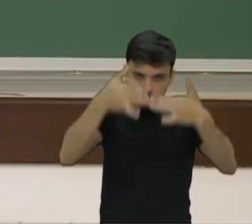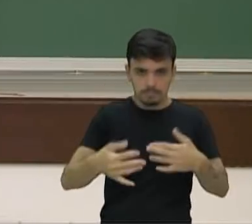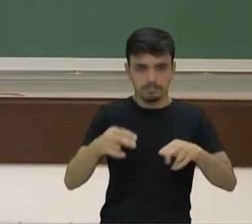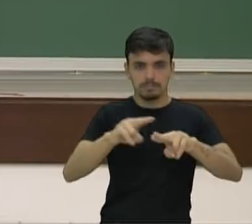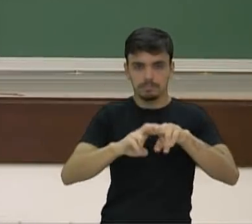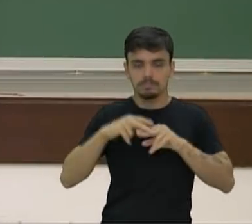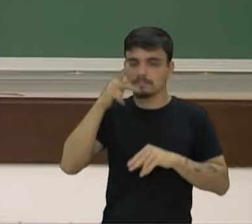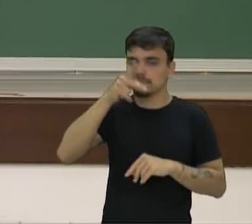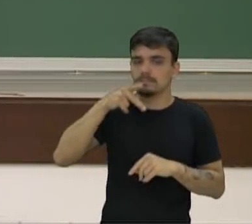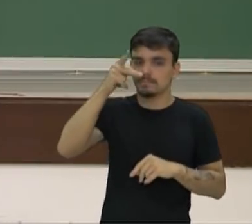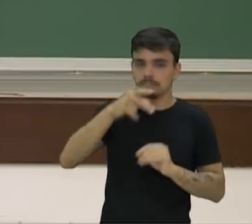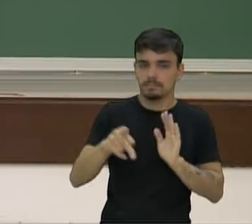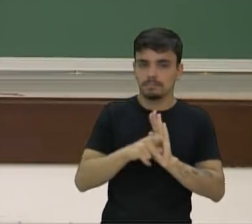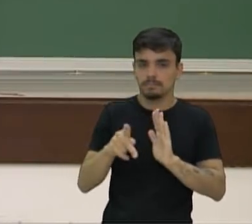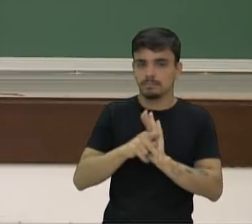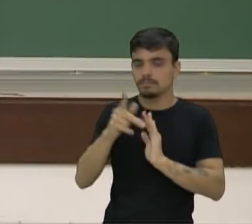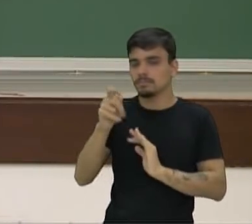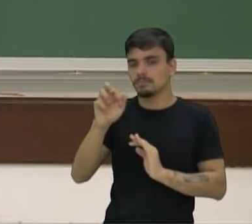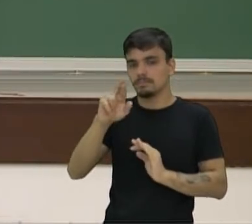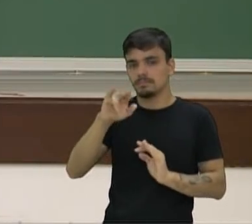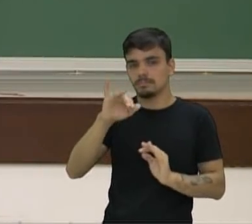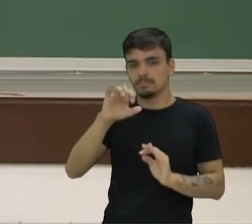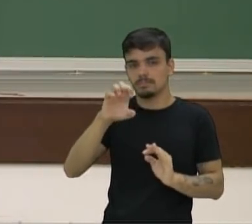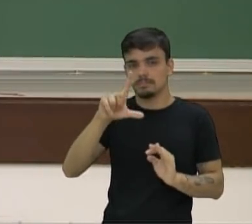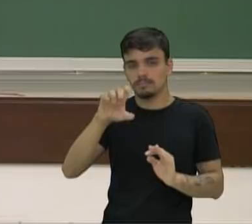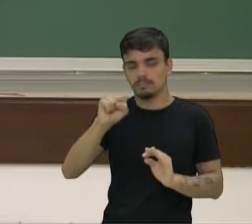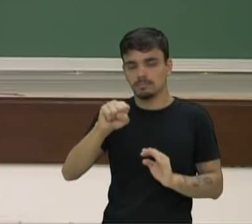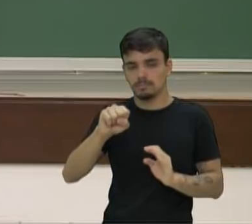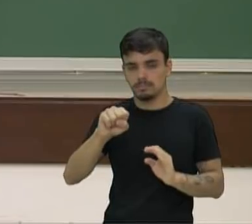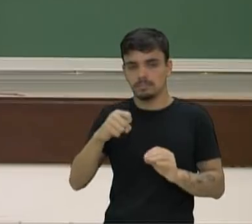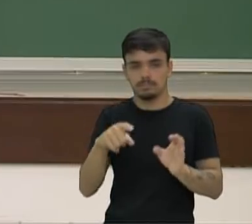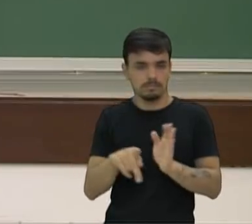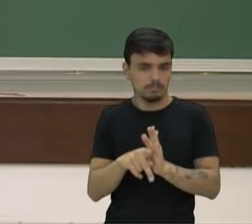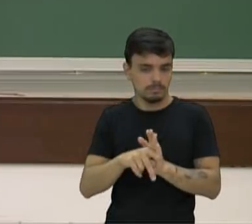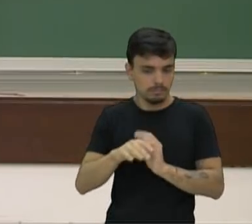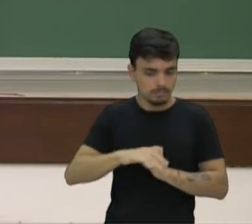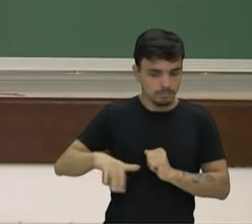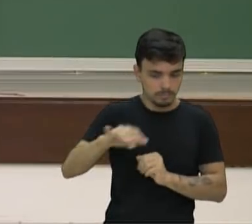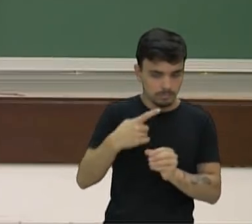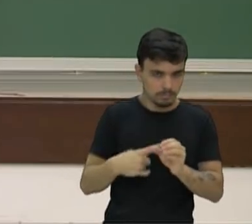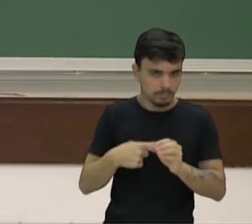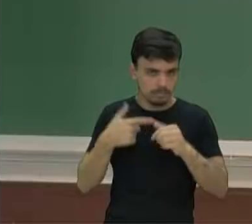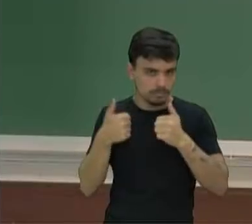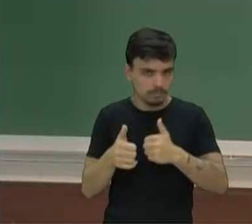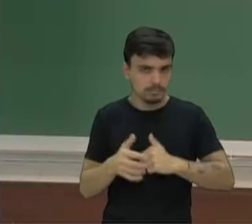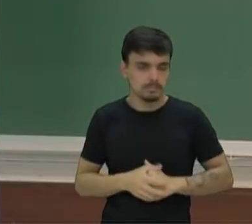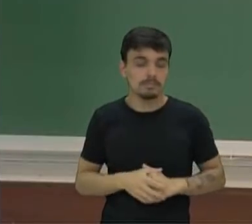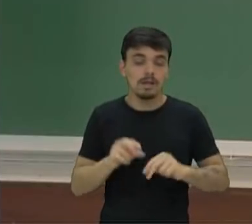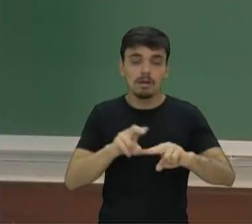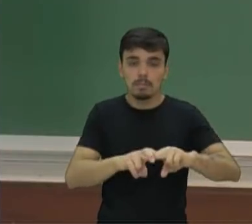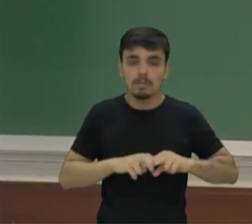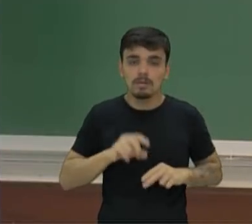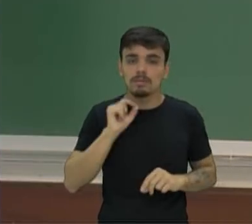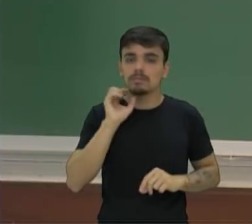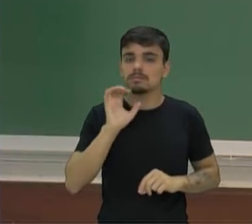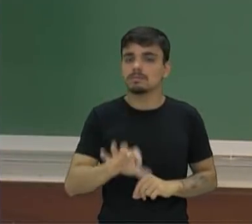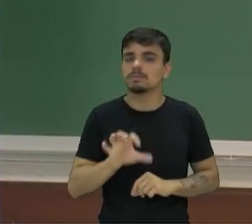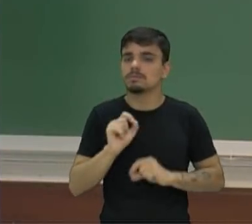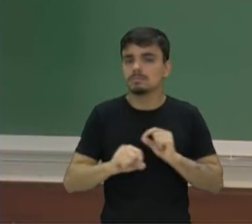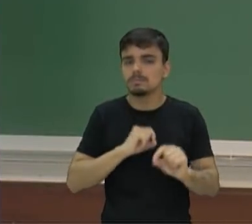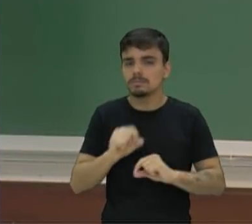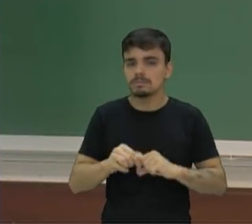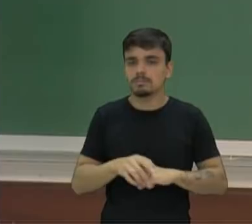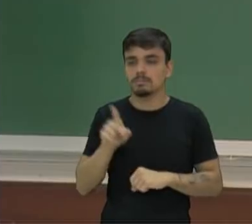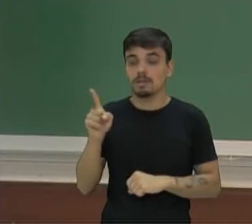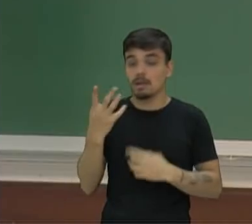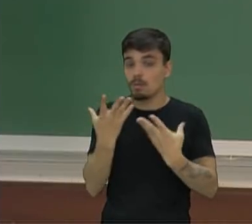do Péricles que ele iria fazer discursar na democracia de Atenas. Por causa disso, tem até uma curiosidade, ela era